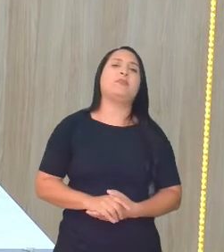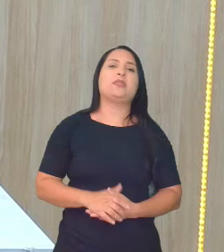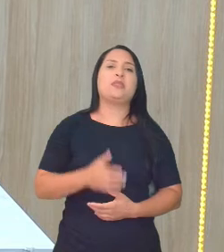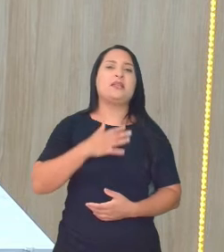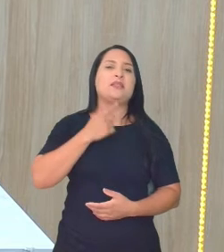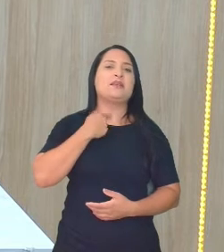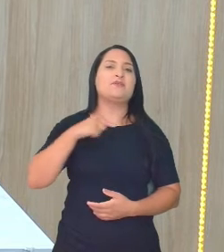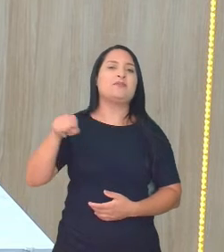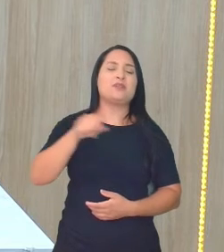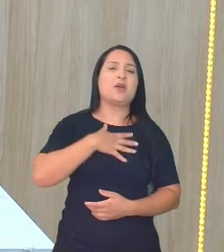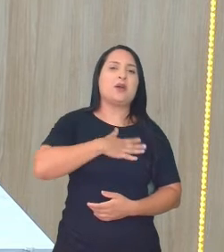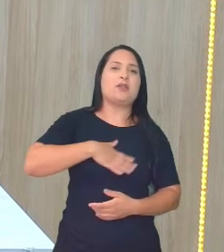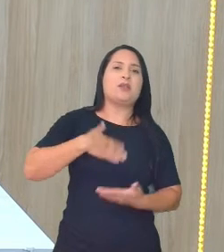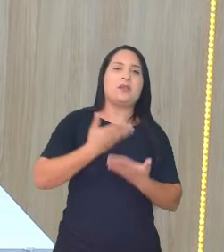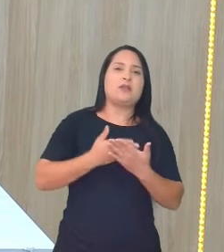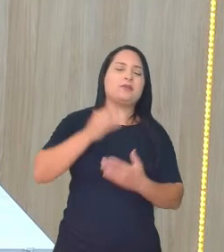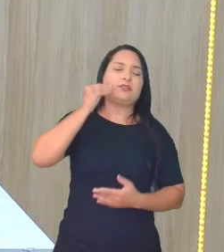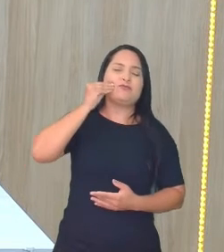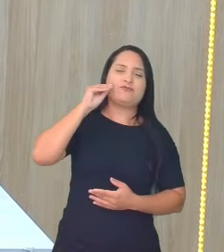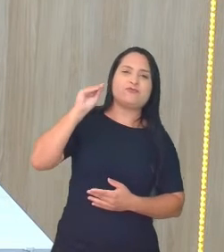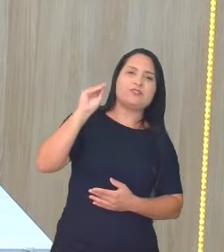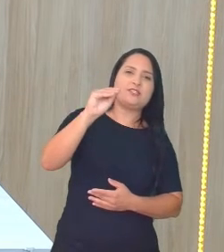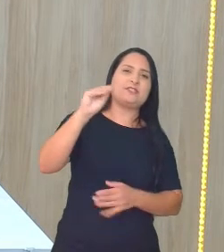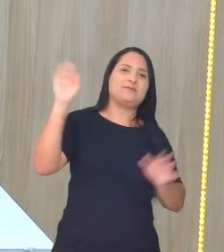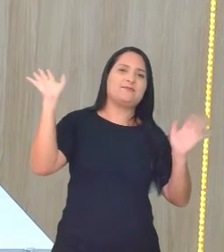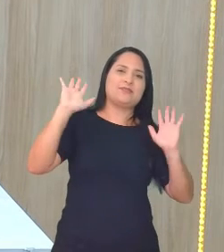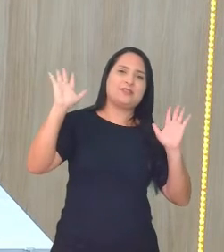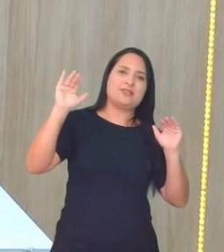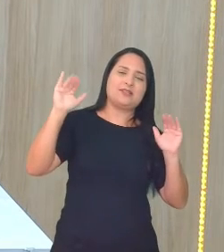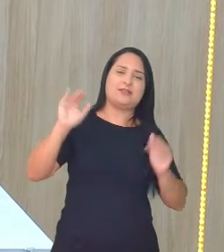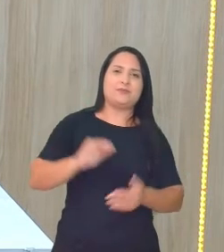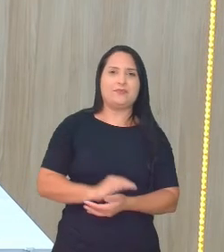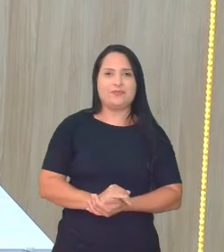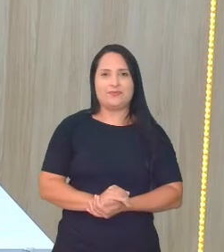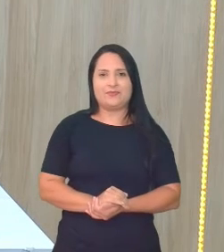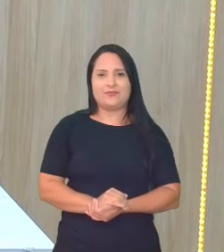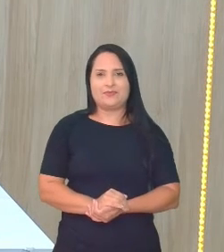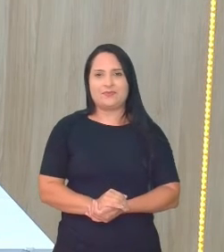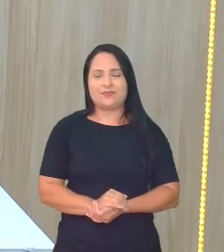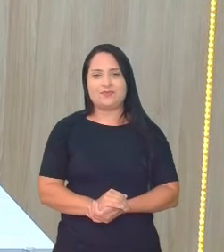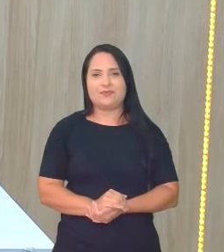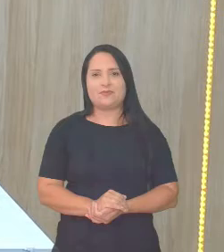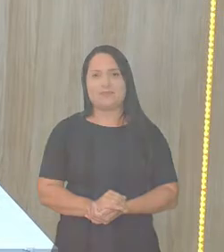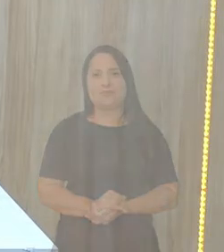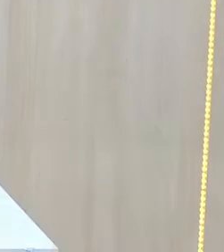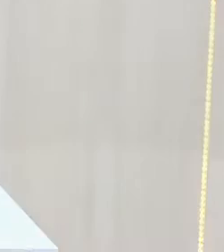tenham gostado da aula. Beijo enorme e até a próxima aula. Tchau, tchau.